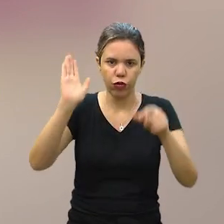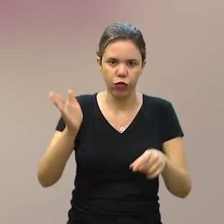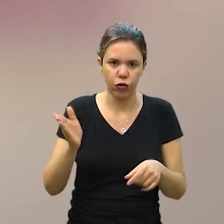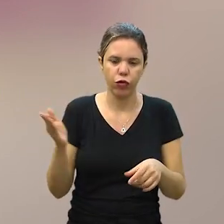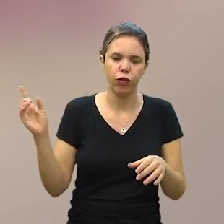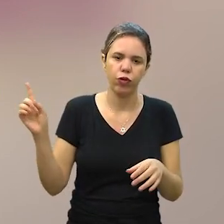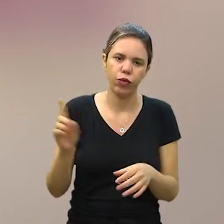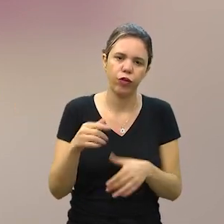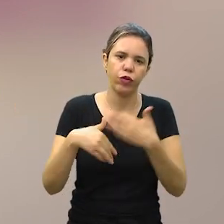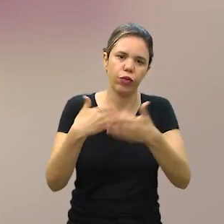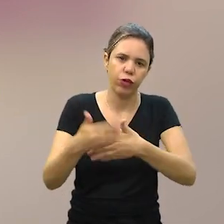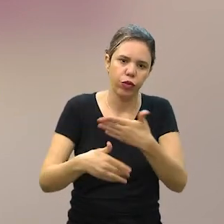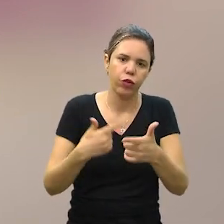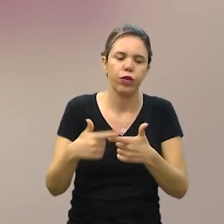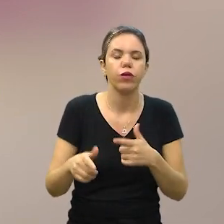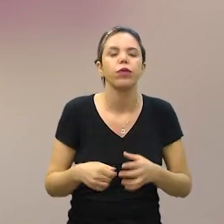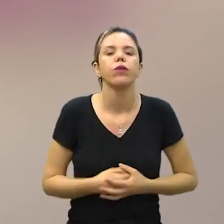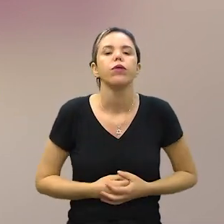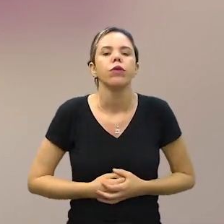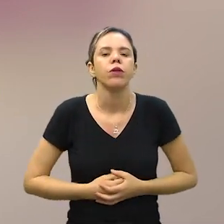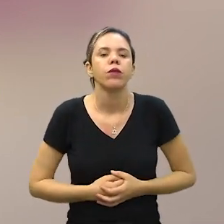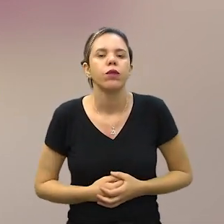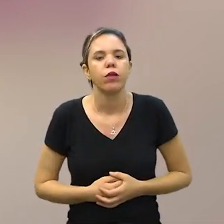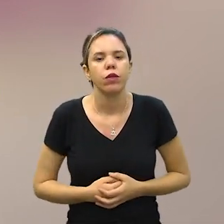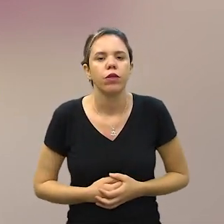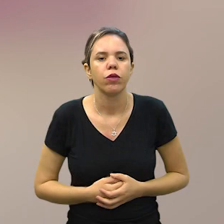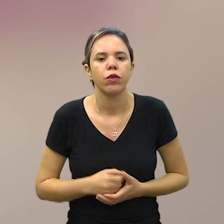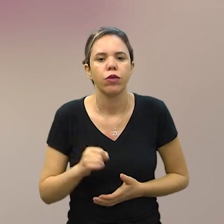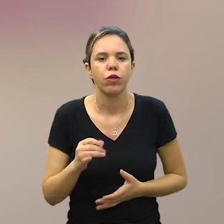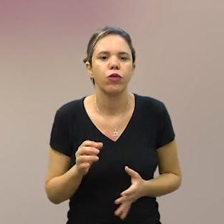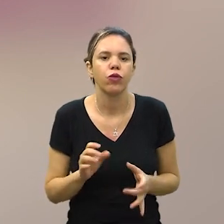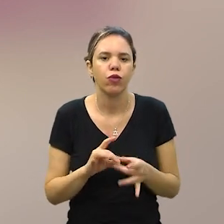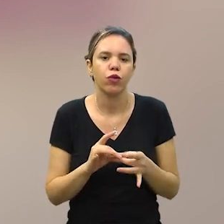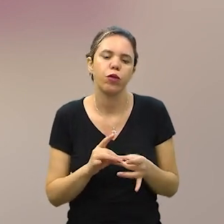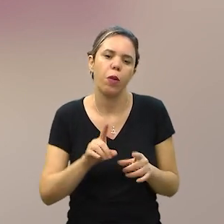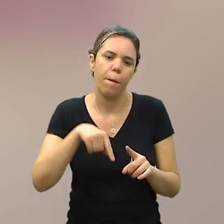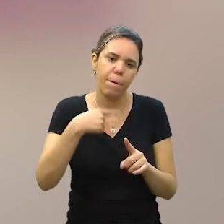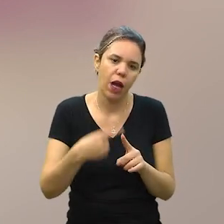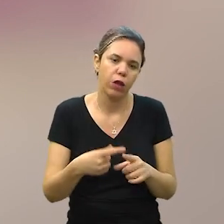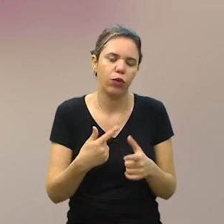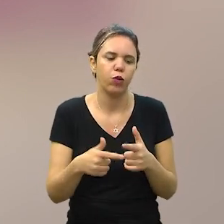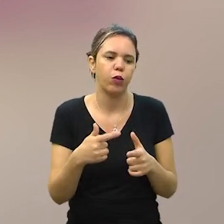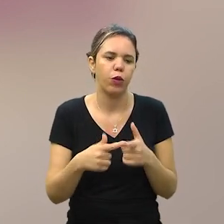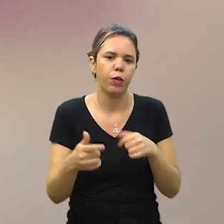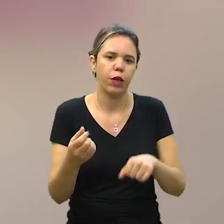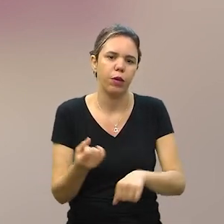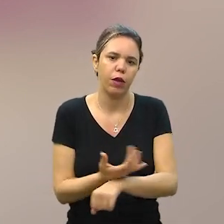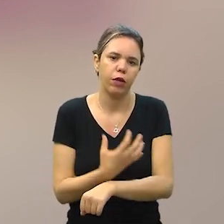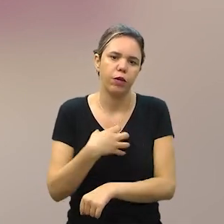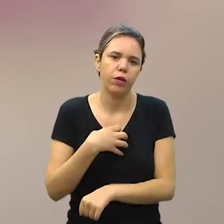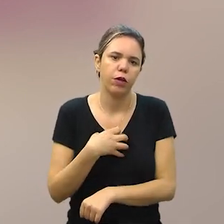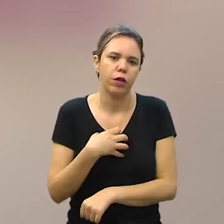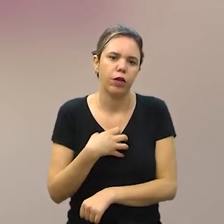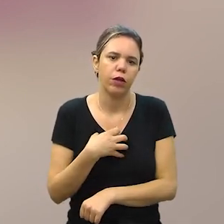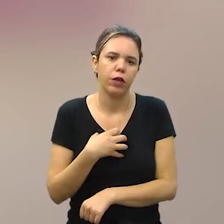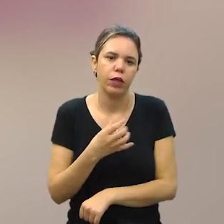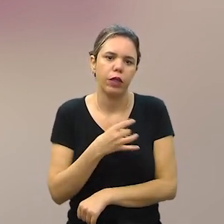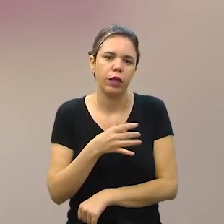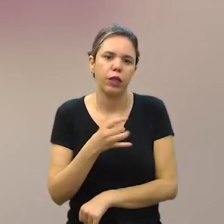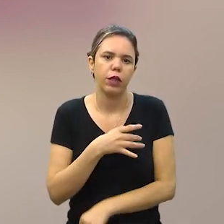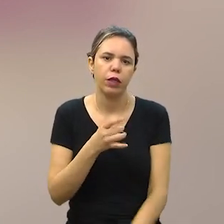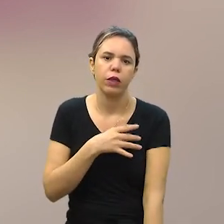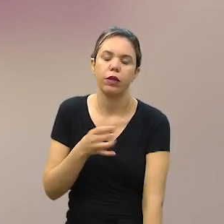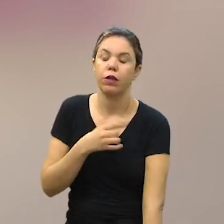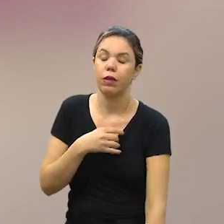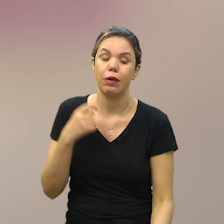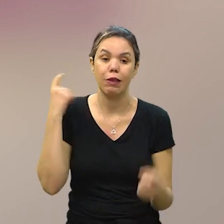ou já vinha caminhando com algum transtorno, né? Juntar-se mais um transtorno, né, que pode ser o que esse medo,